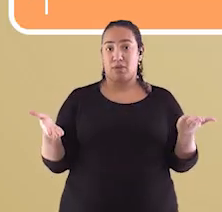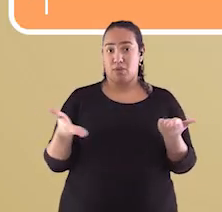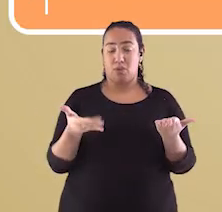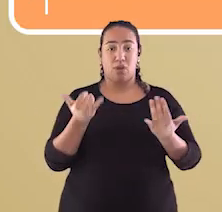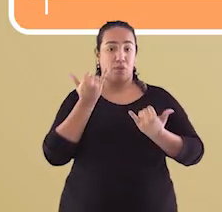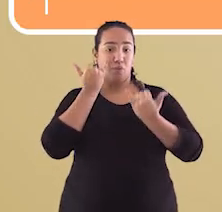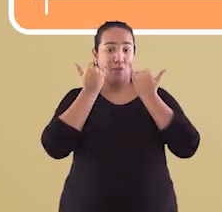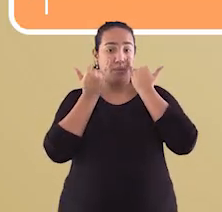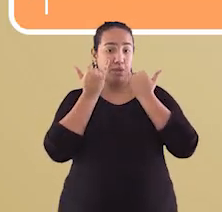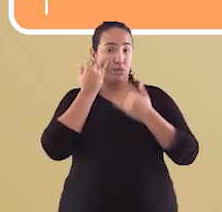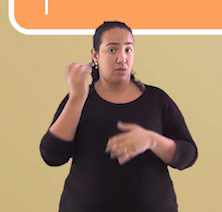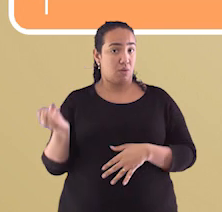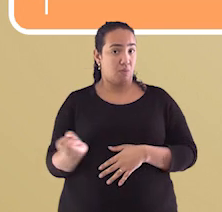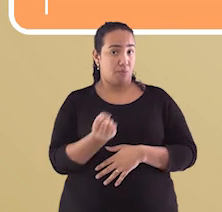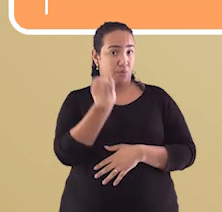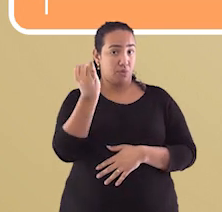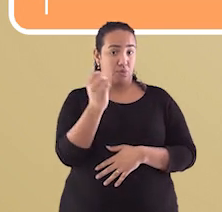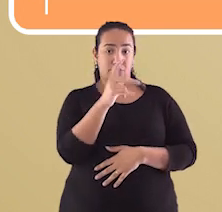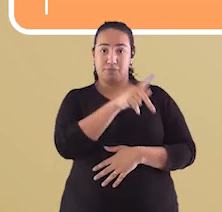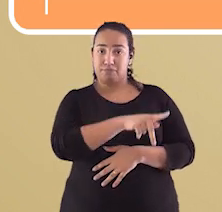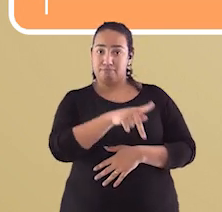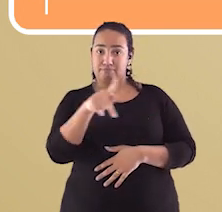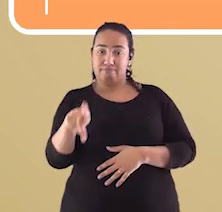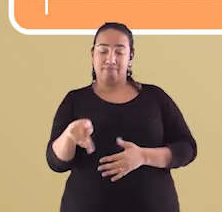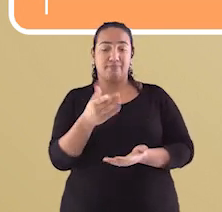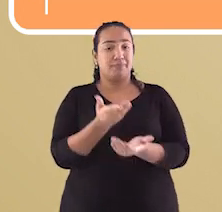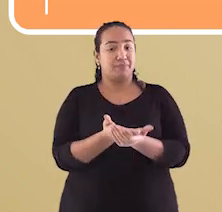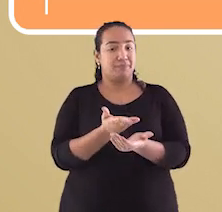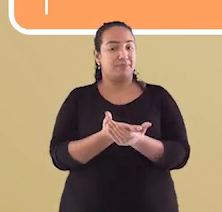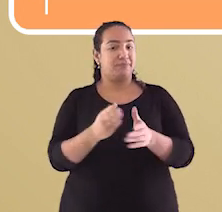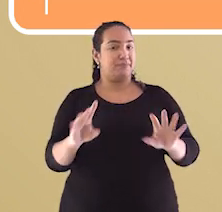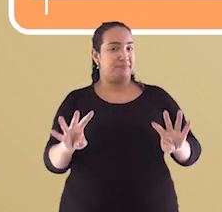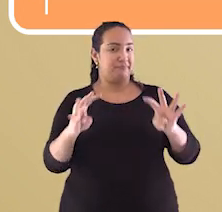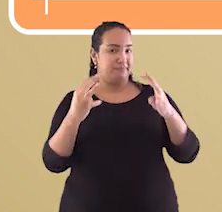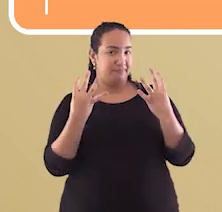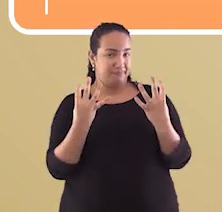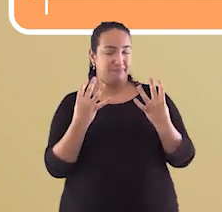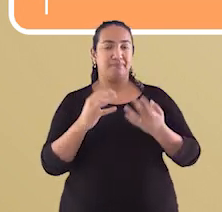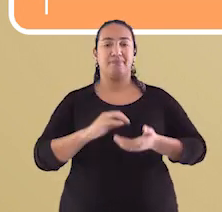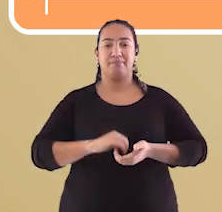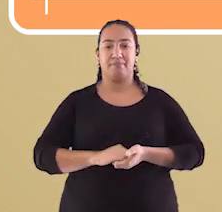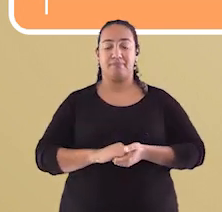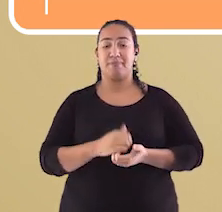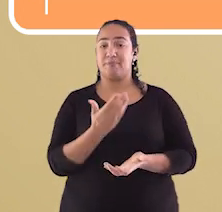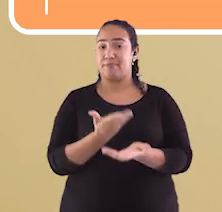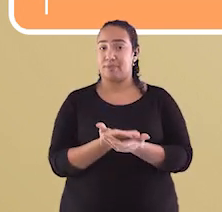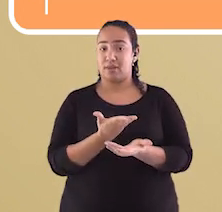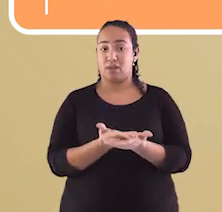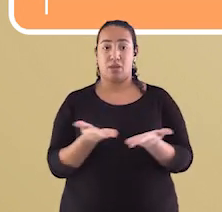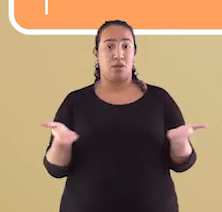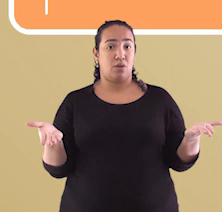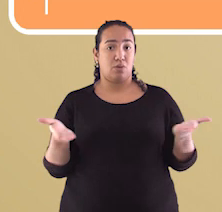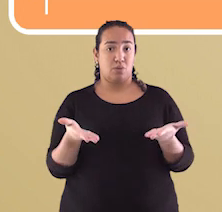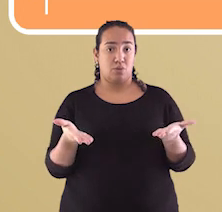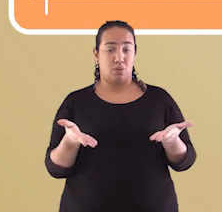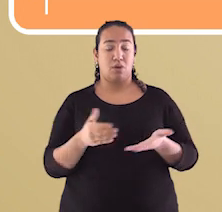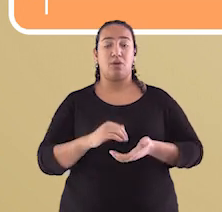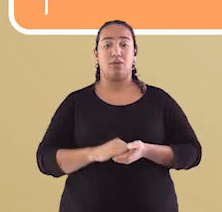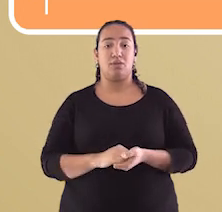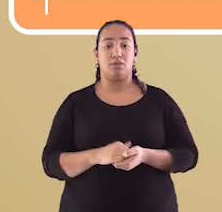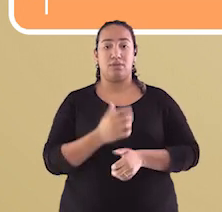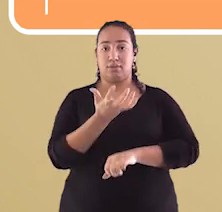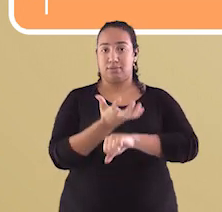algumas informações importantes para os professores e professoras que nos acompanham. Essa aula do